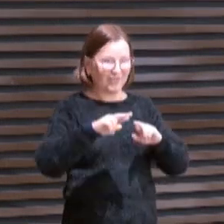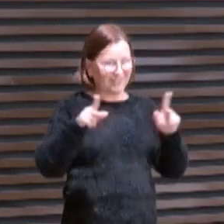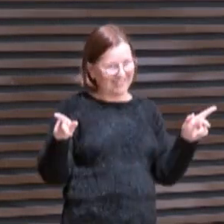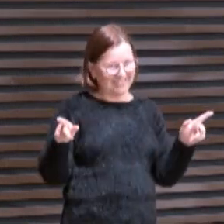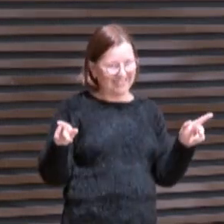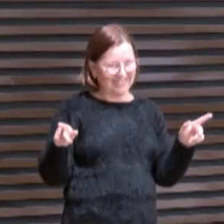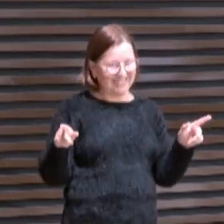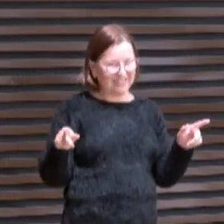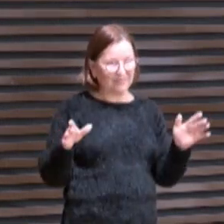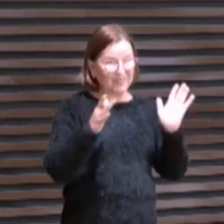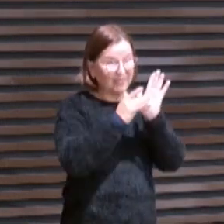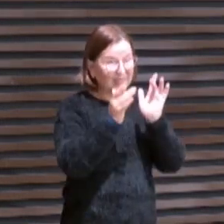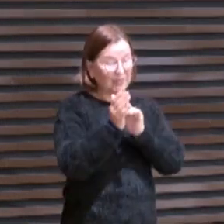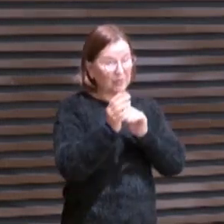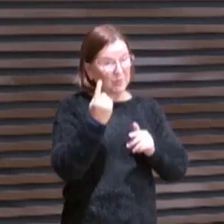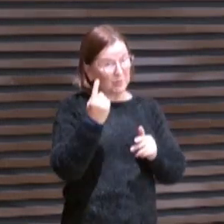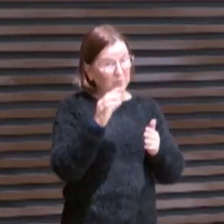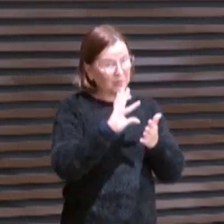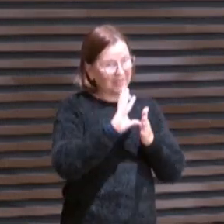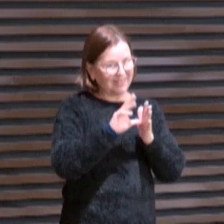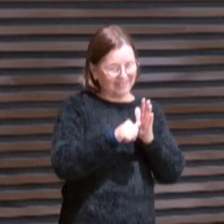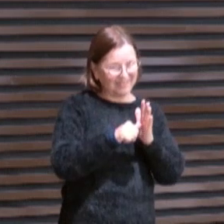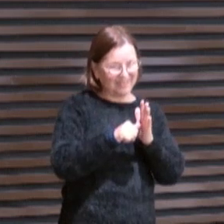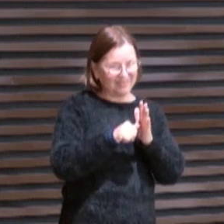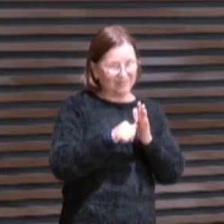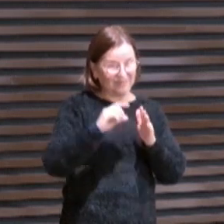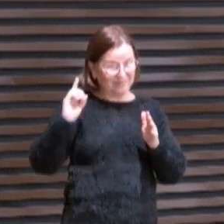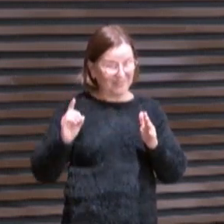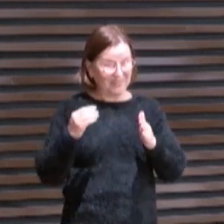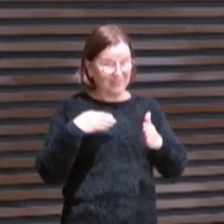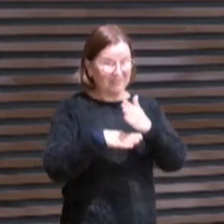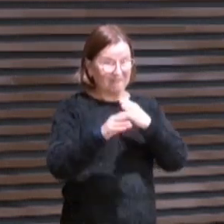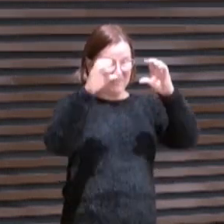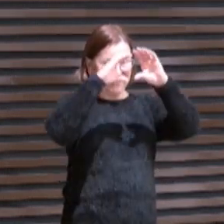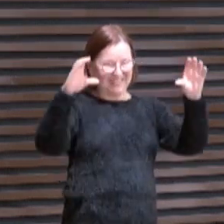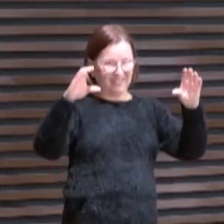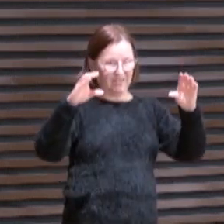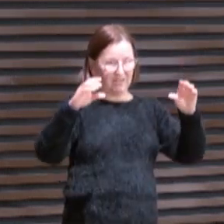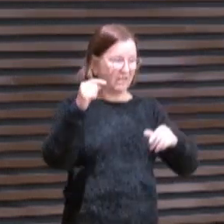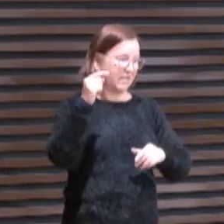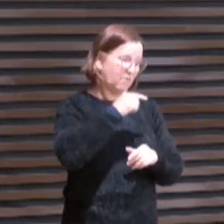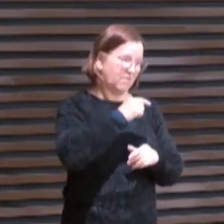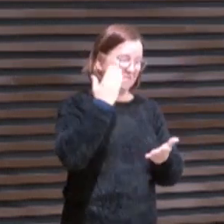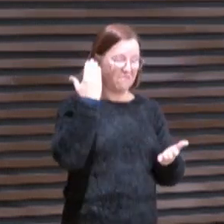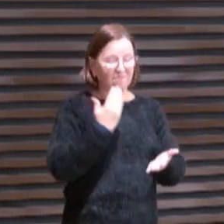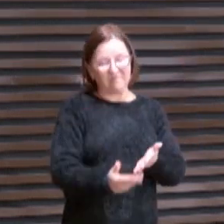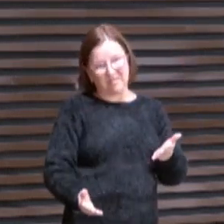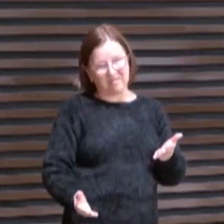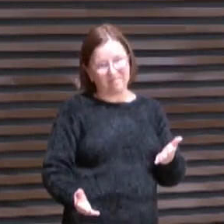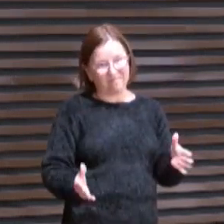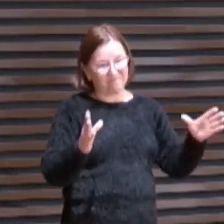Jesus e um dos ladrões vão para o paraíso. O outro ladrão se perdeu para sempre nas trevas eternas